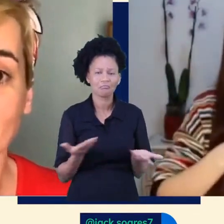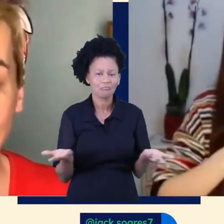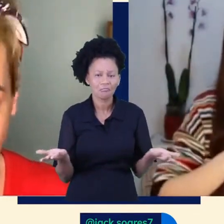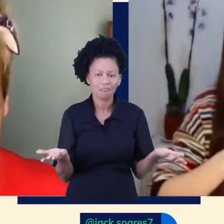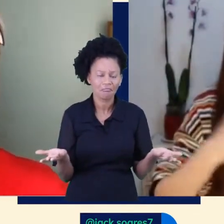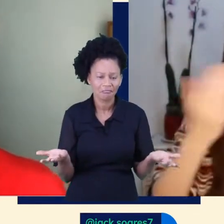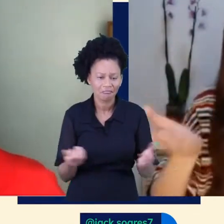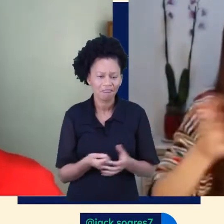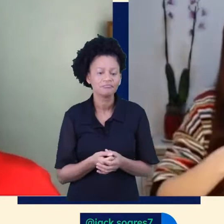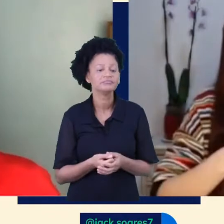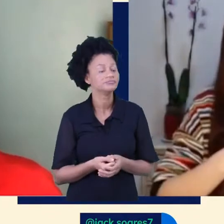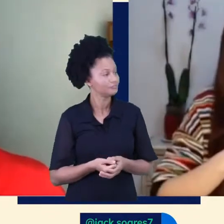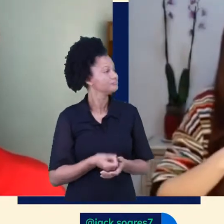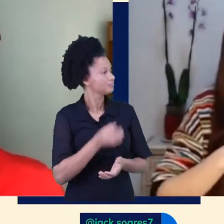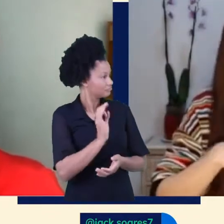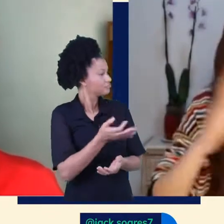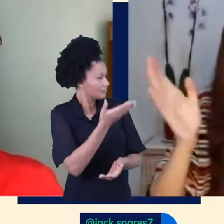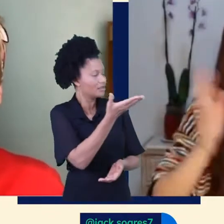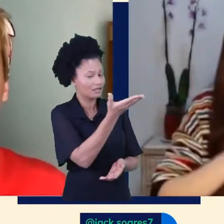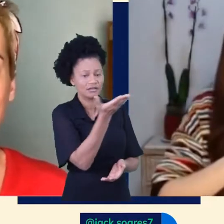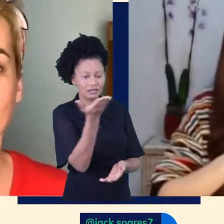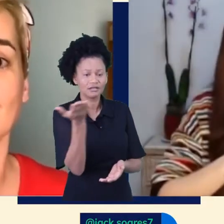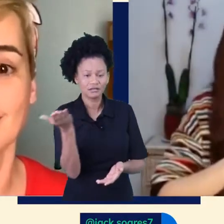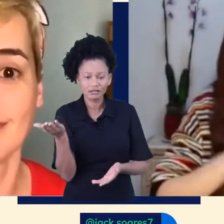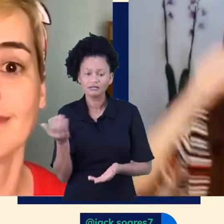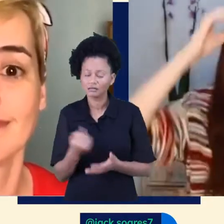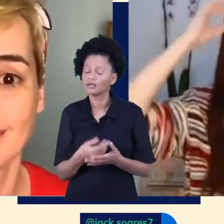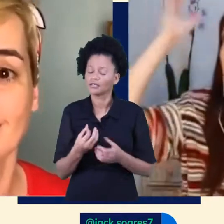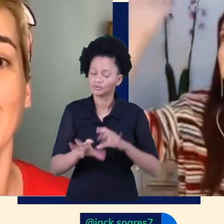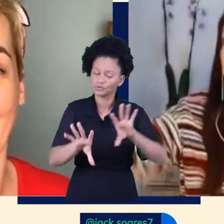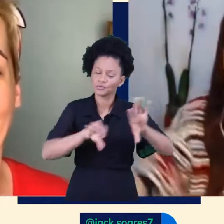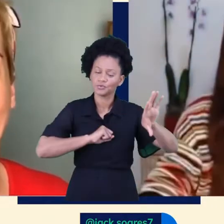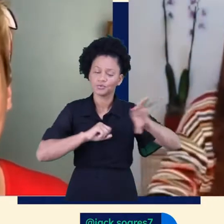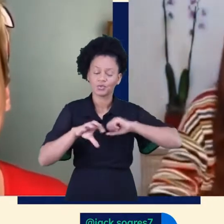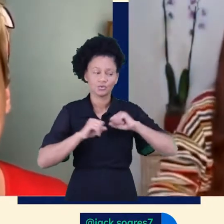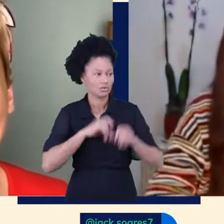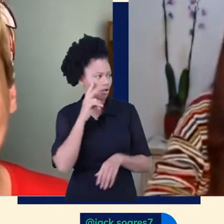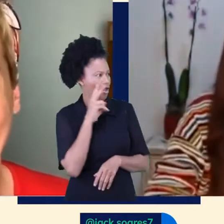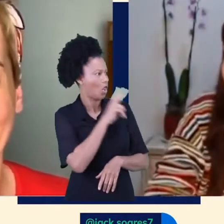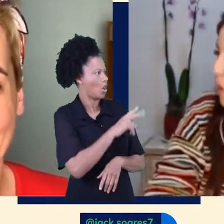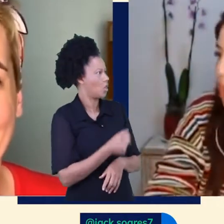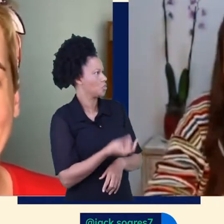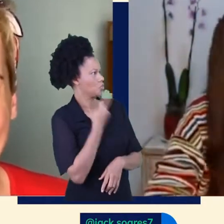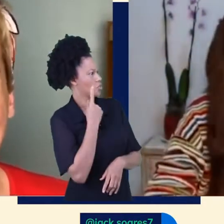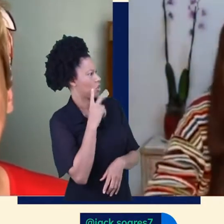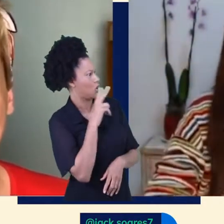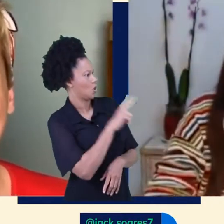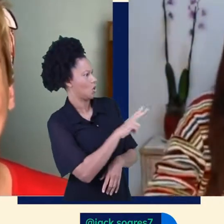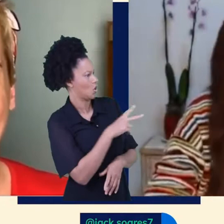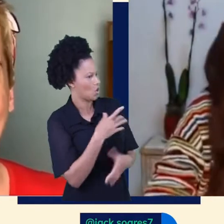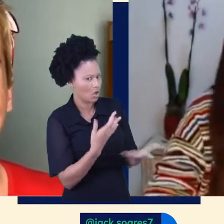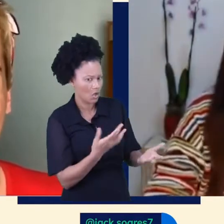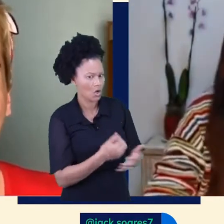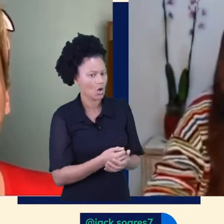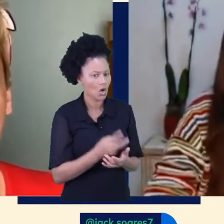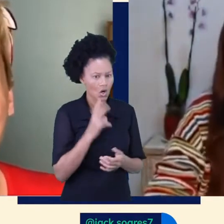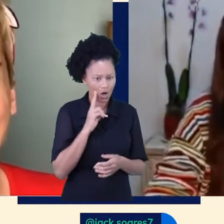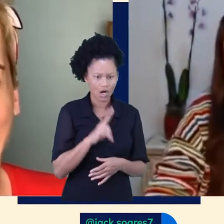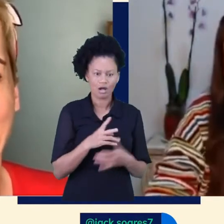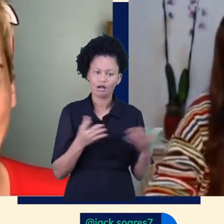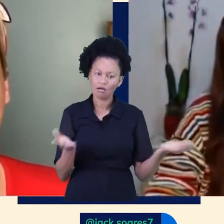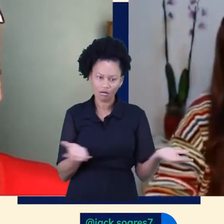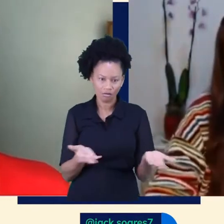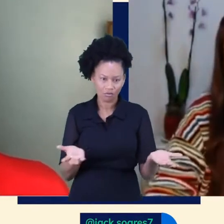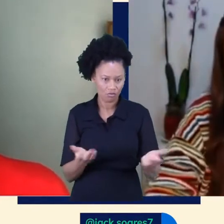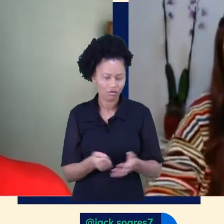é isso que forma orientação sexual. Não é olhar e falar, nossa, deu um treco aqui, agora descobri tudo. Não